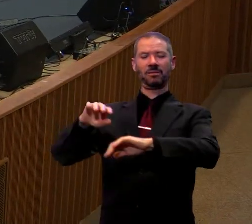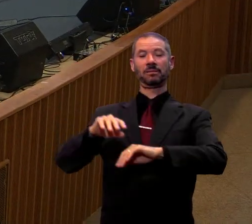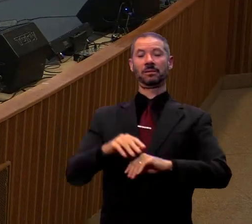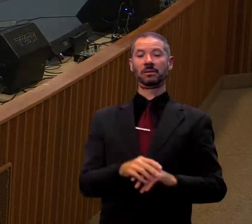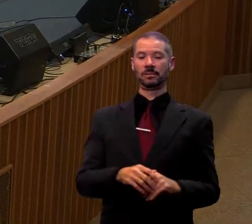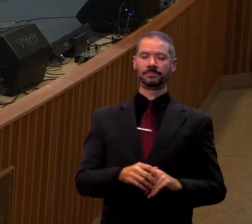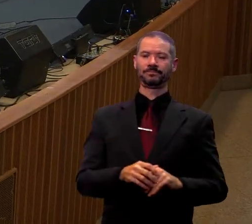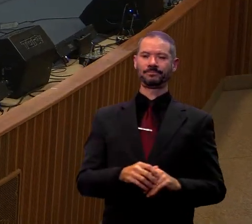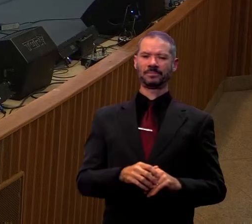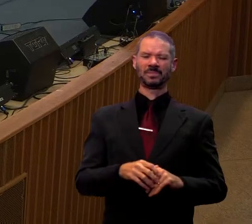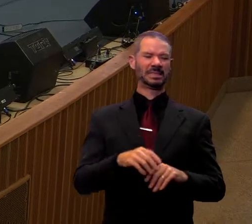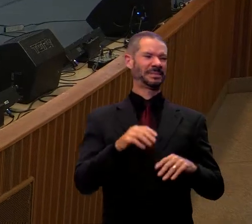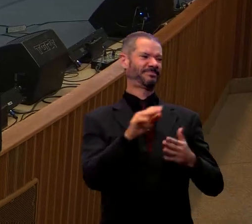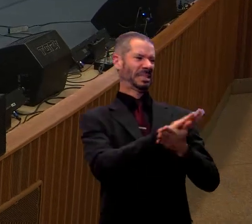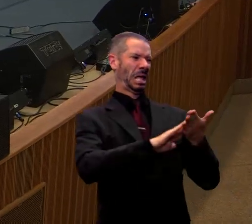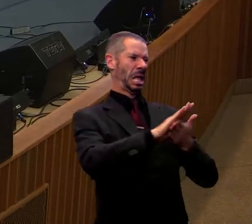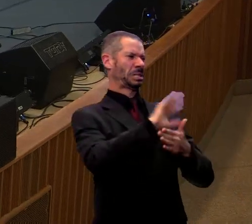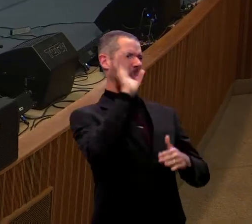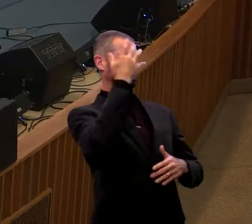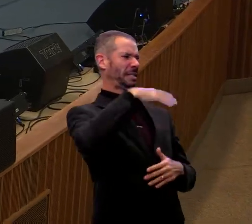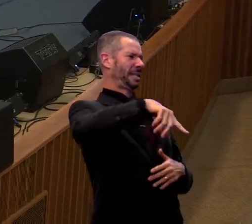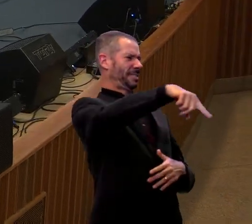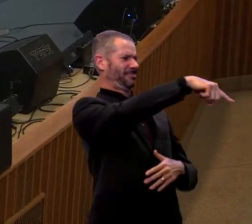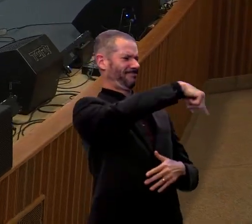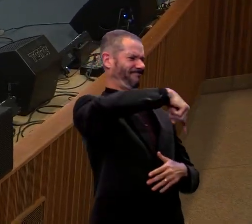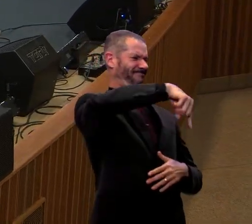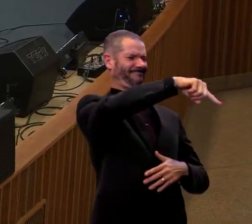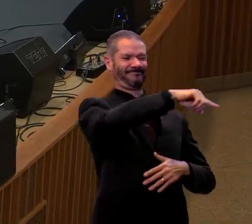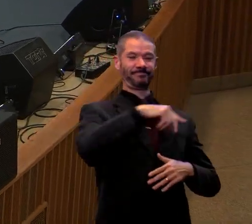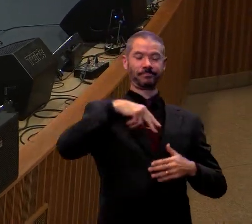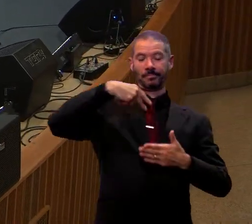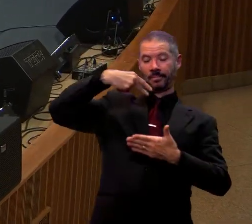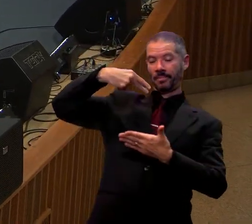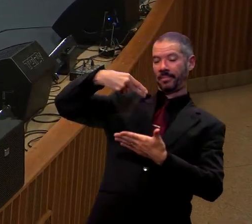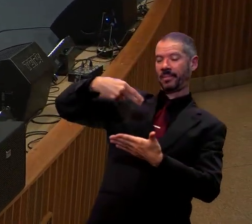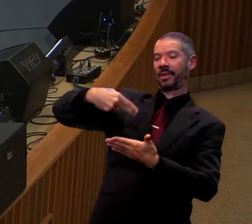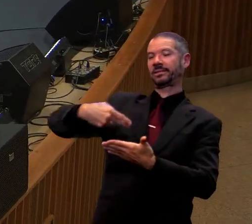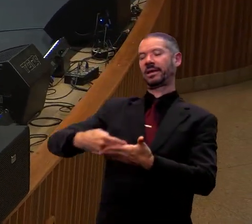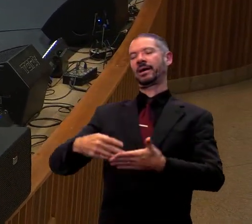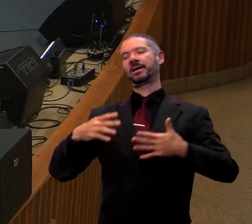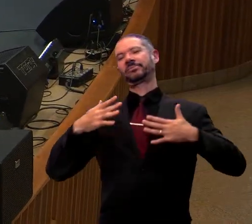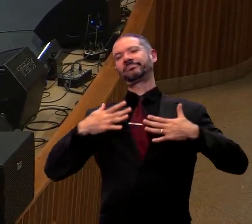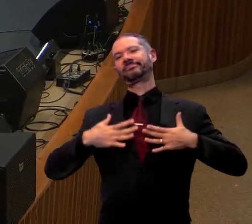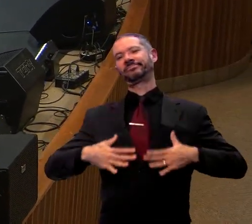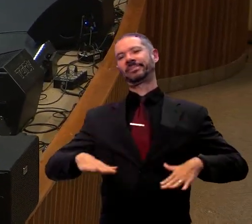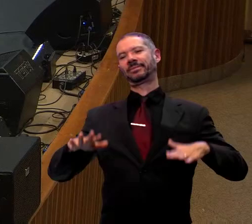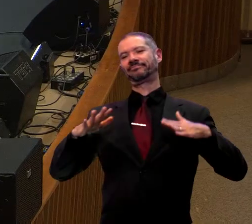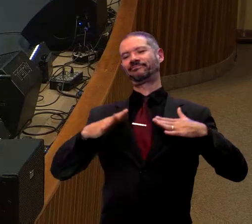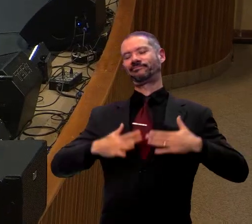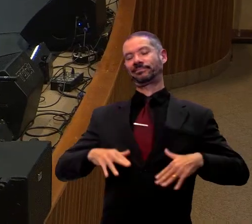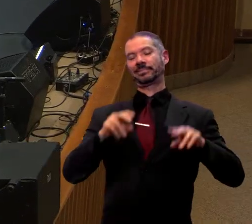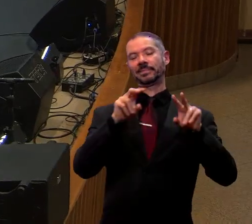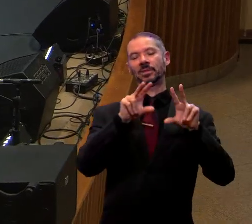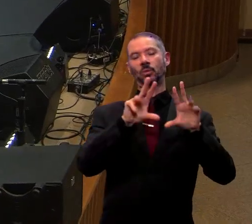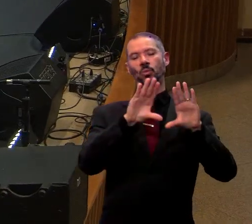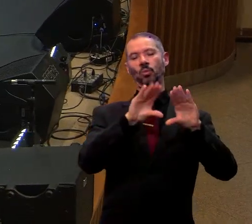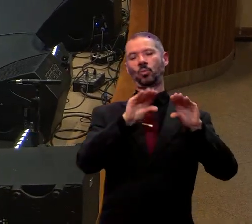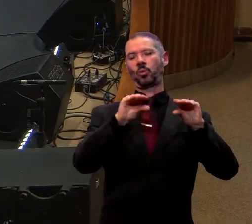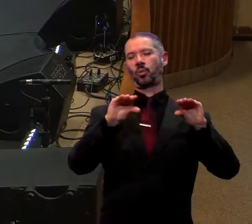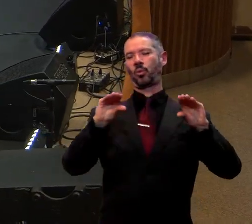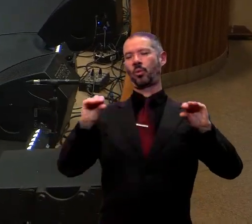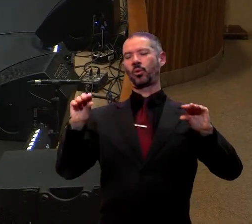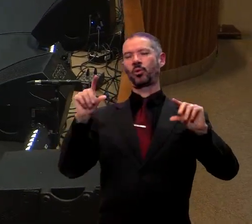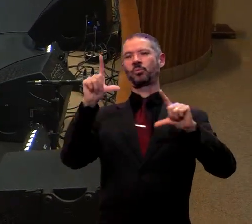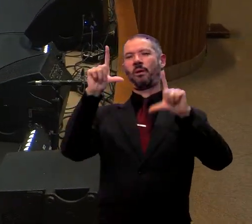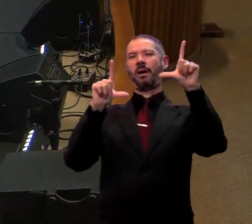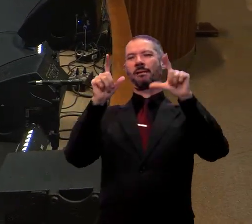fazer de conta que nada acontece à minha volta, ficar deitado em berço esplêndido ou sentado no sofá, e